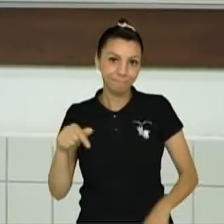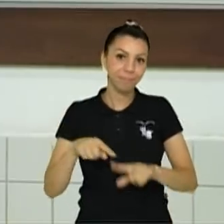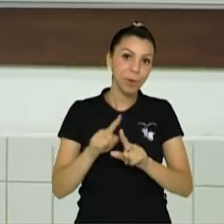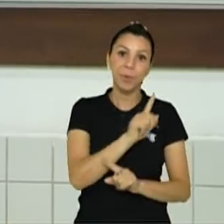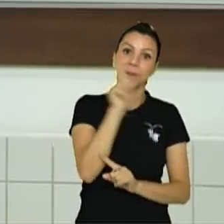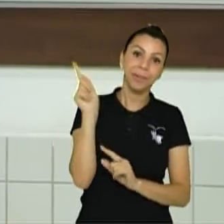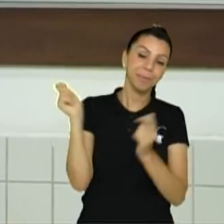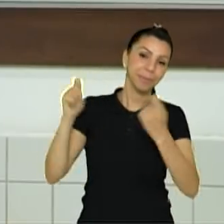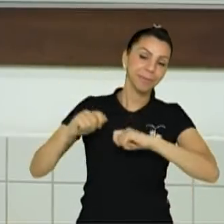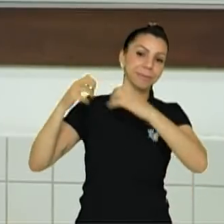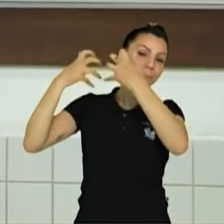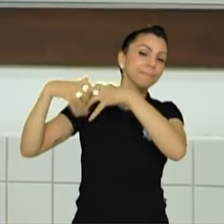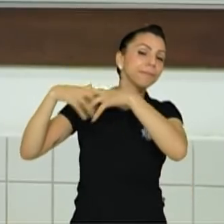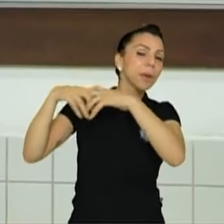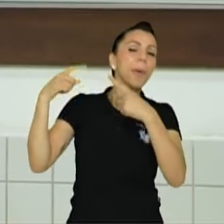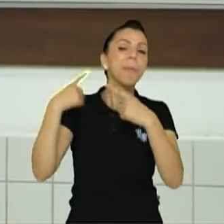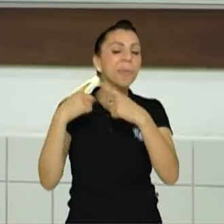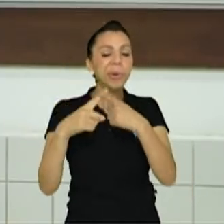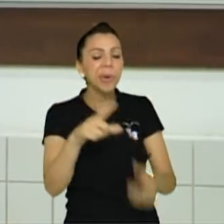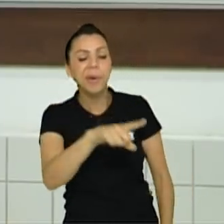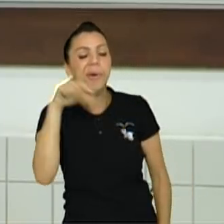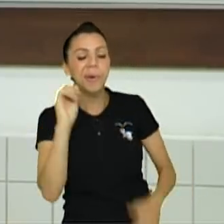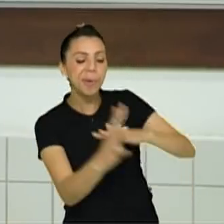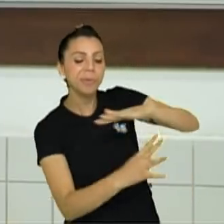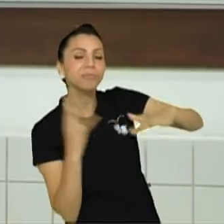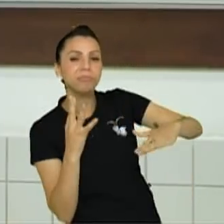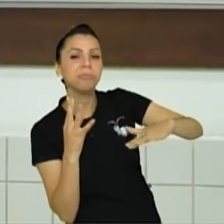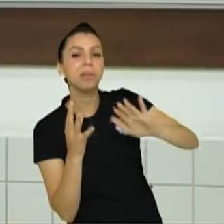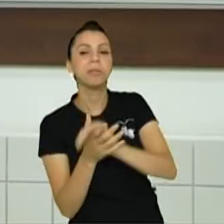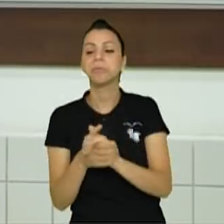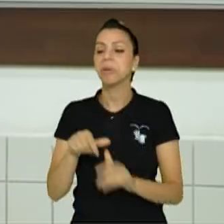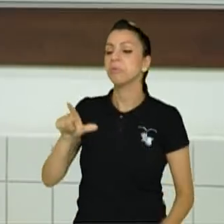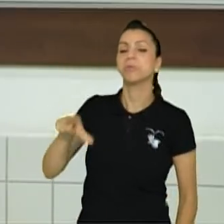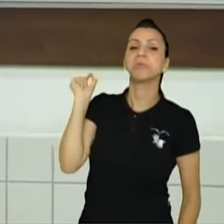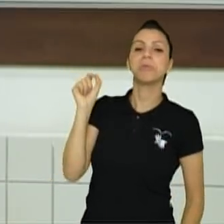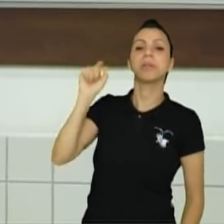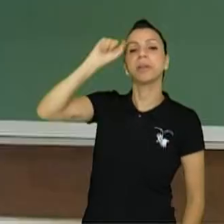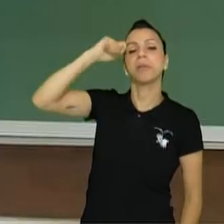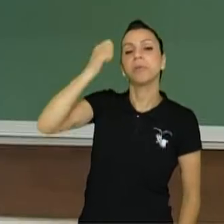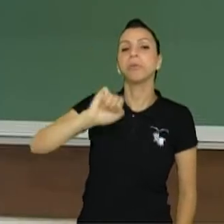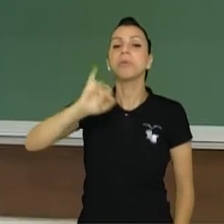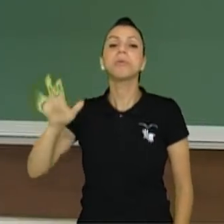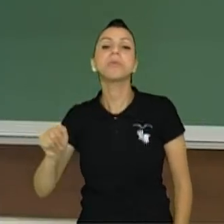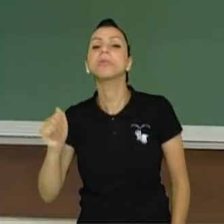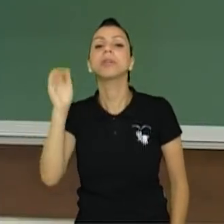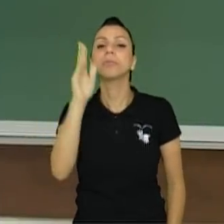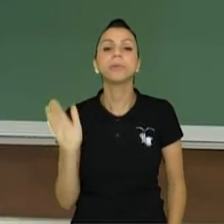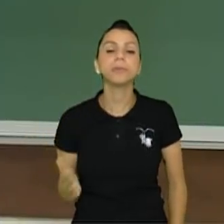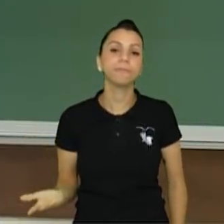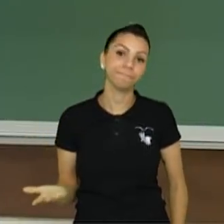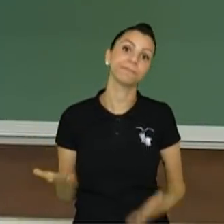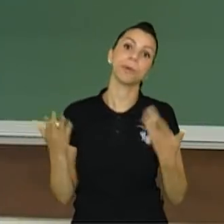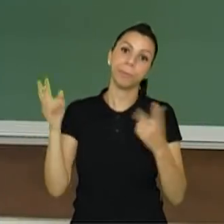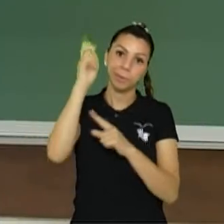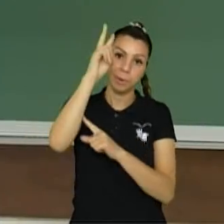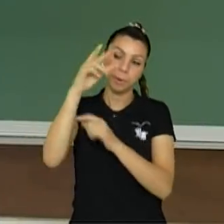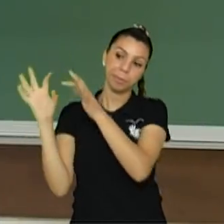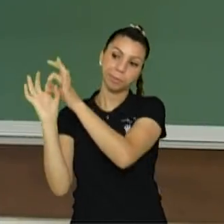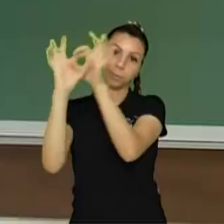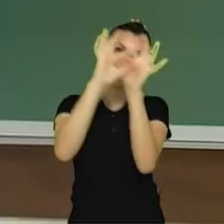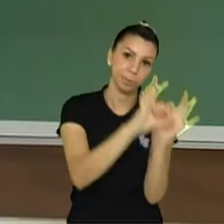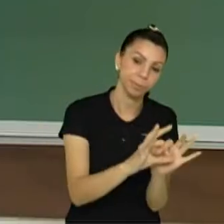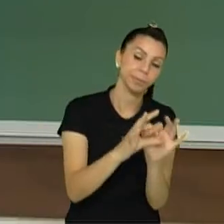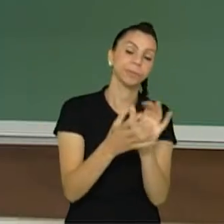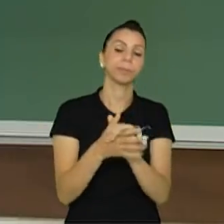já estudamos. Por que essa preferência pelo braço imigrante ao invés do afro-brasileiro? Aqui a gente lembra daquele contexto